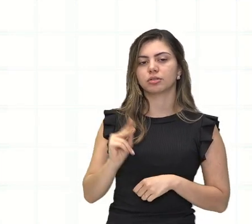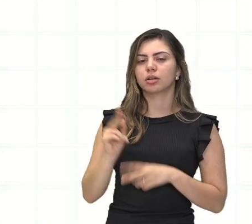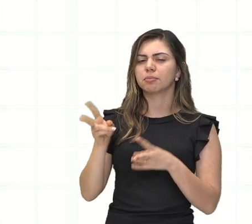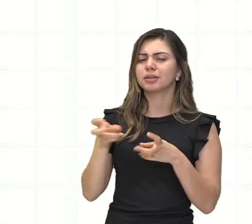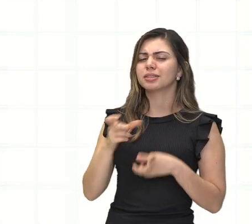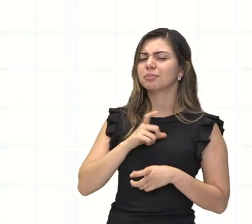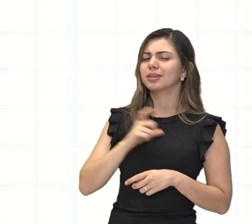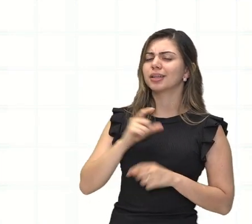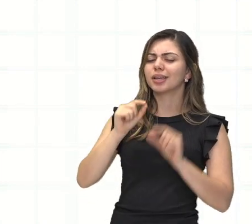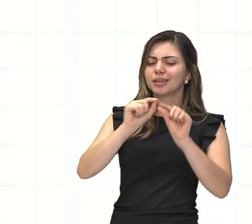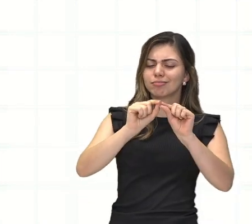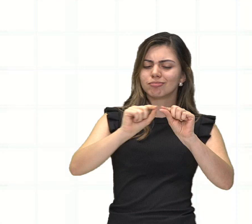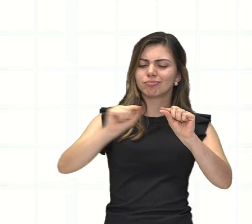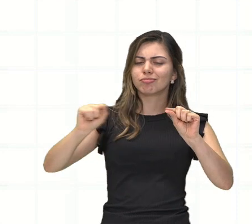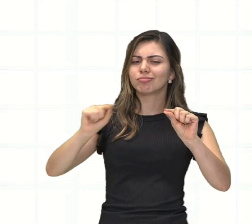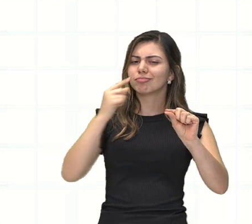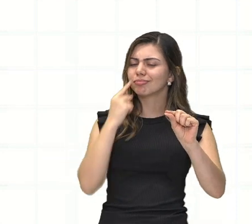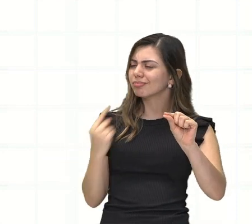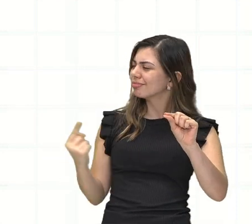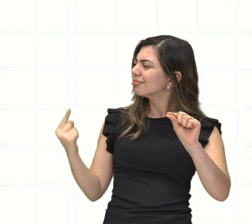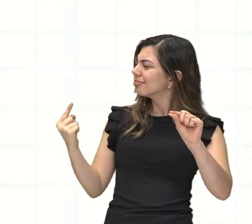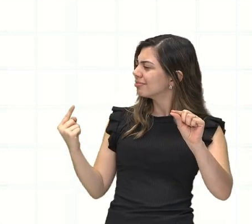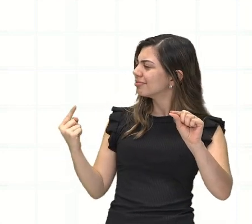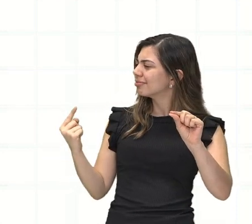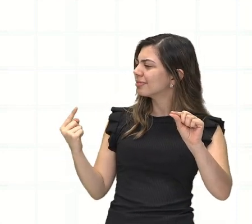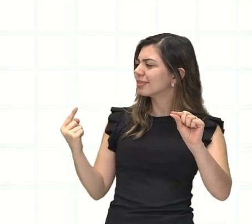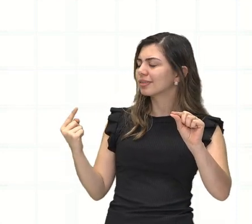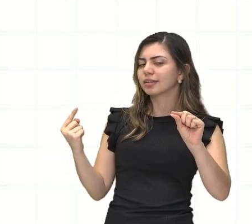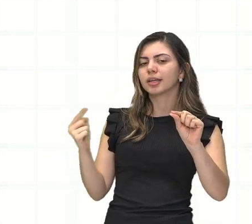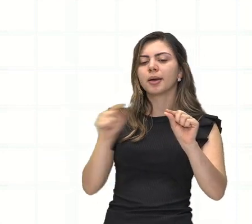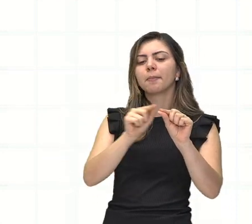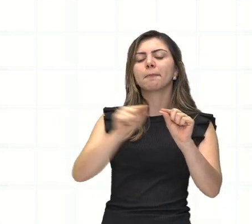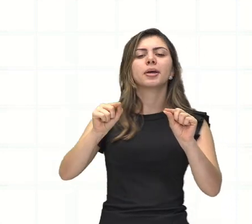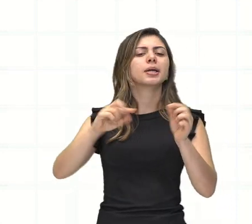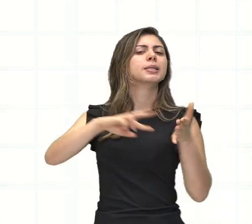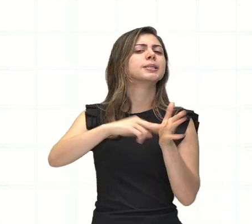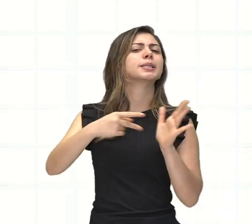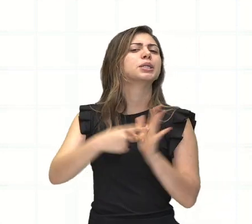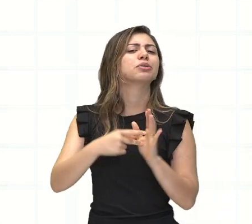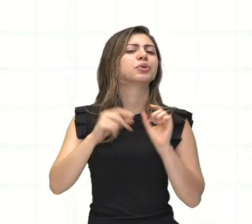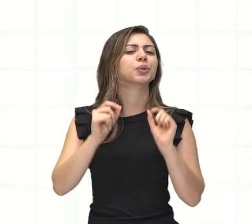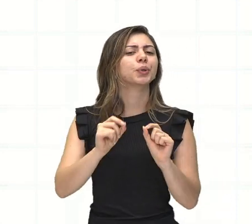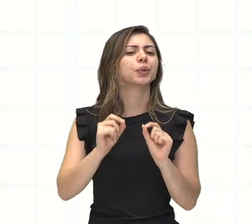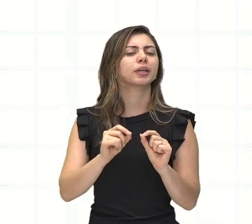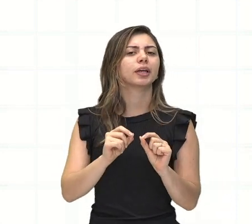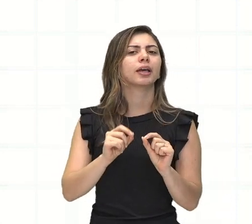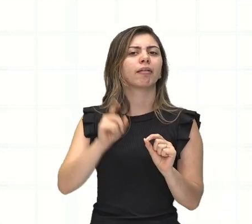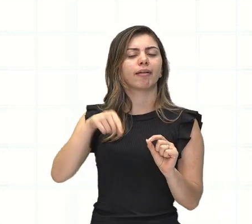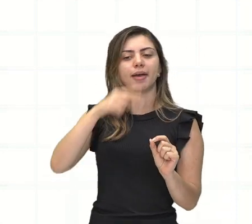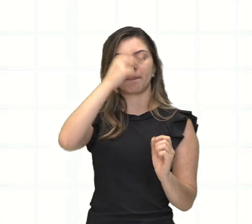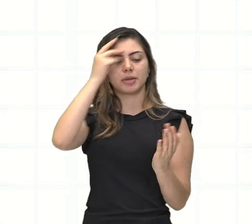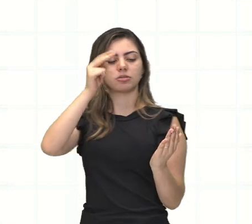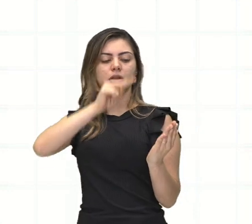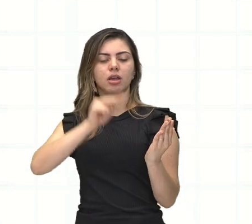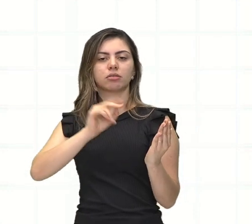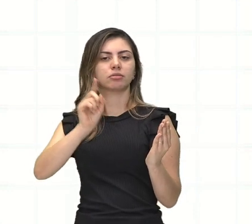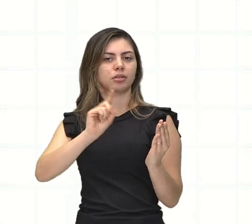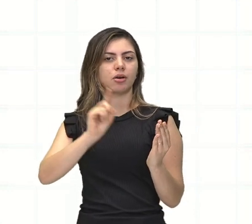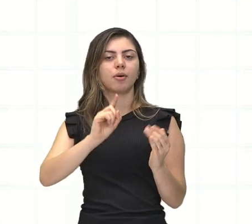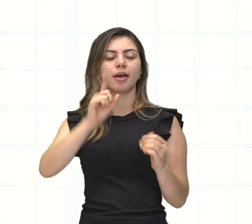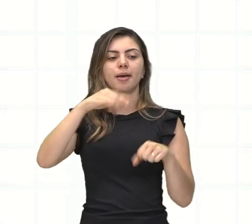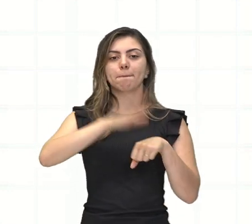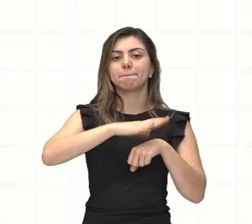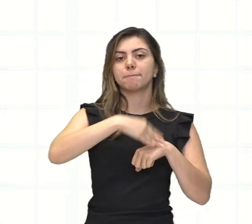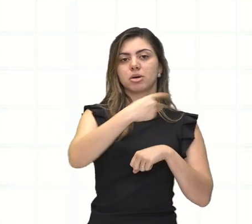travessão. Essa pontuação aqui é travessão, indicando que não é o narrador que vai falar, e